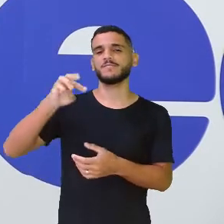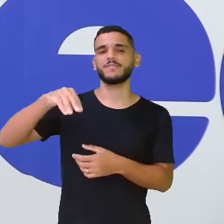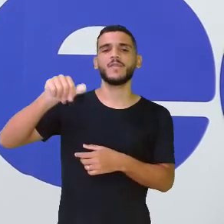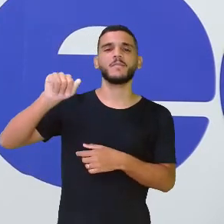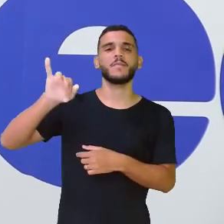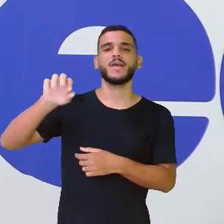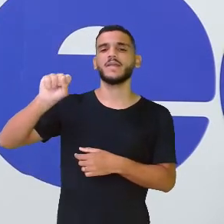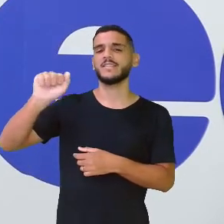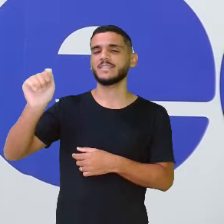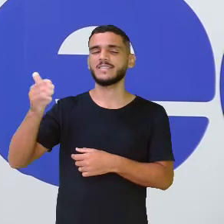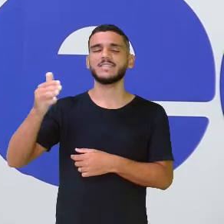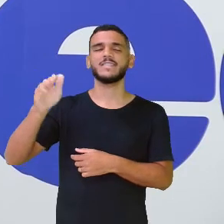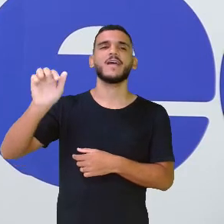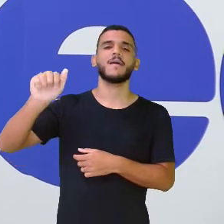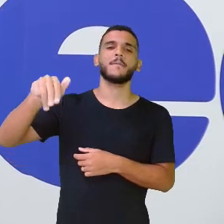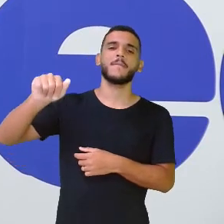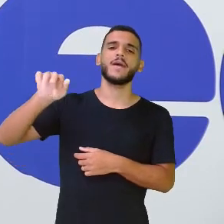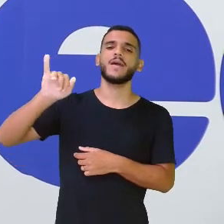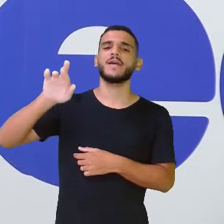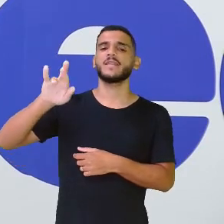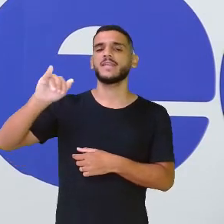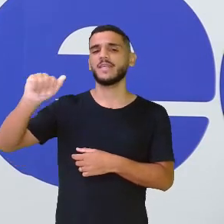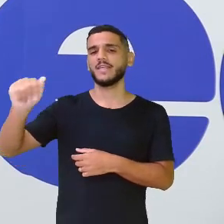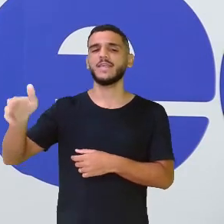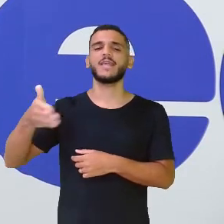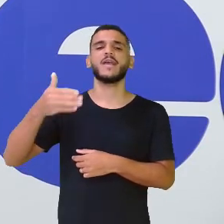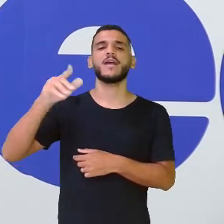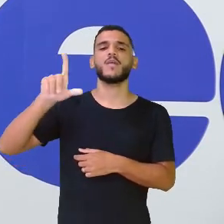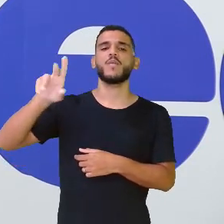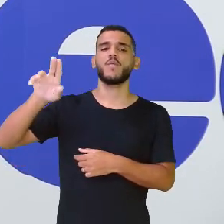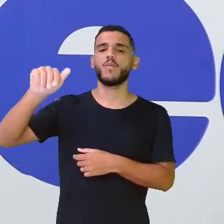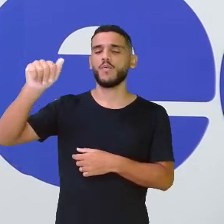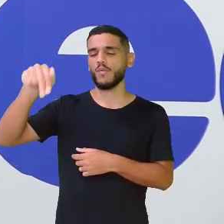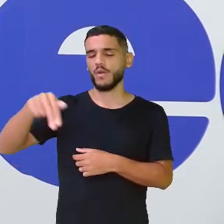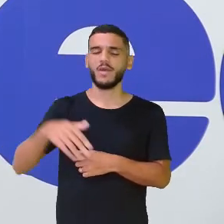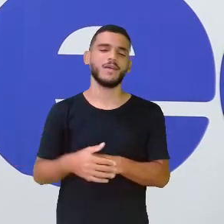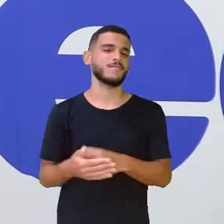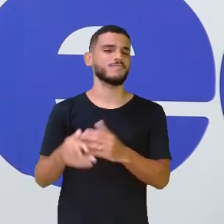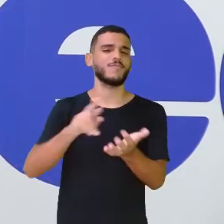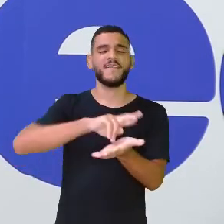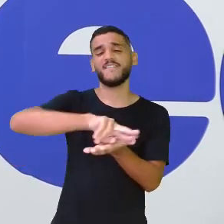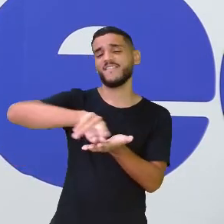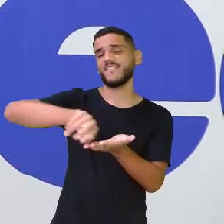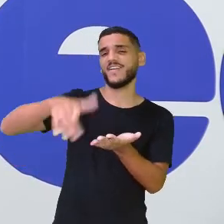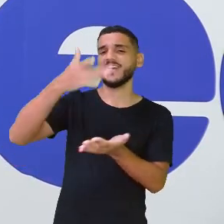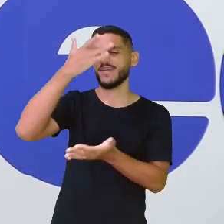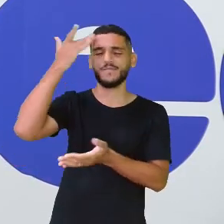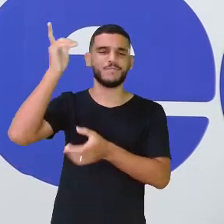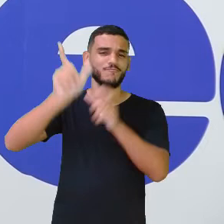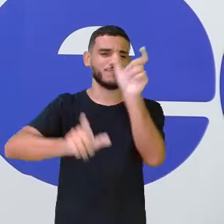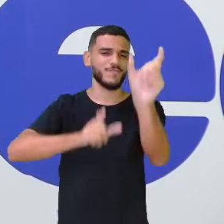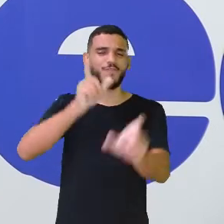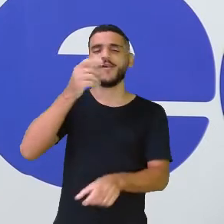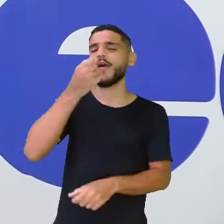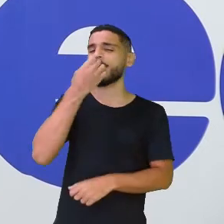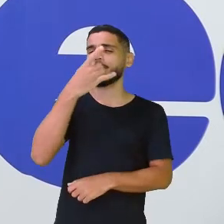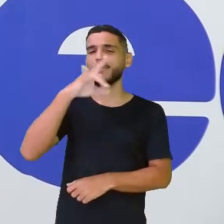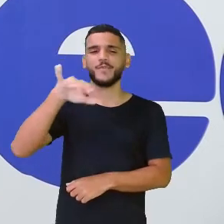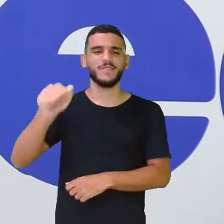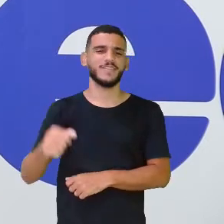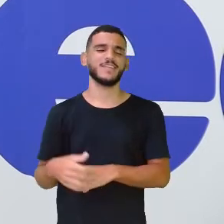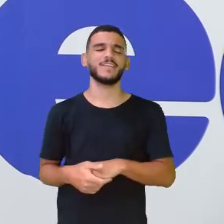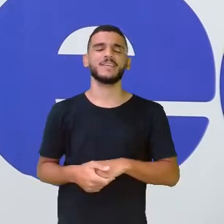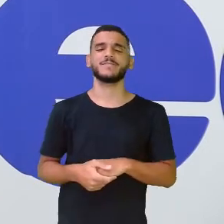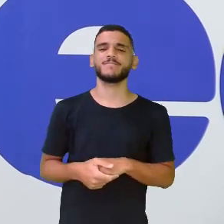Maria, Martim, Luan. E eu subi aqui que estava chegando mais aqui, muita gente dando bom dia. Carlos,